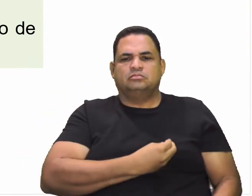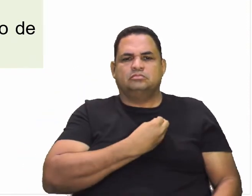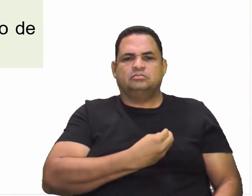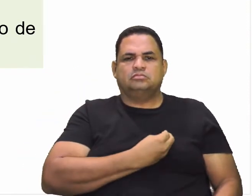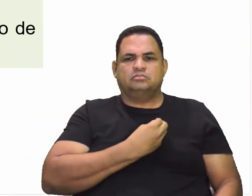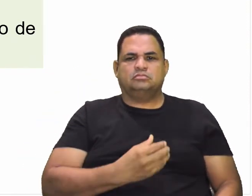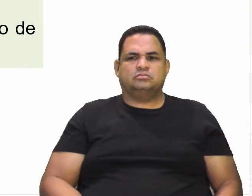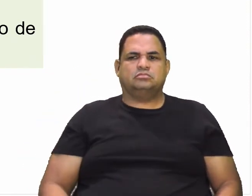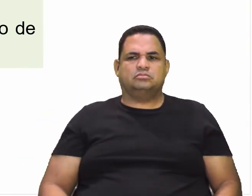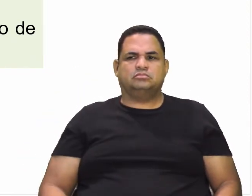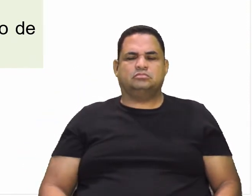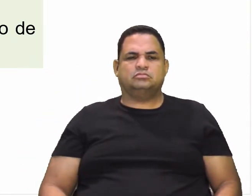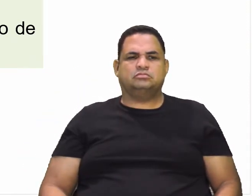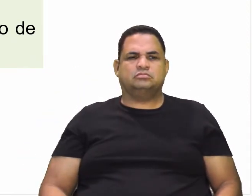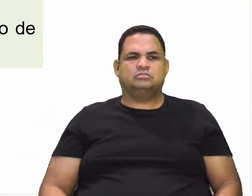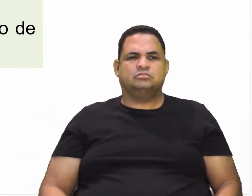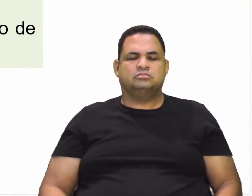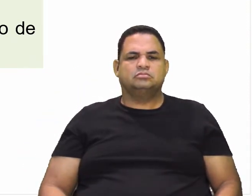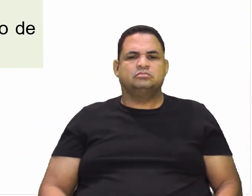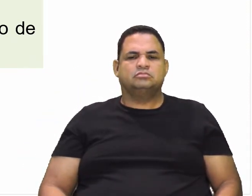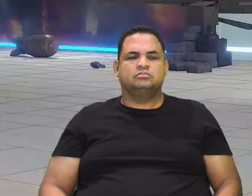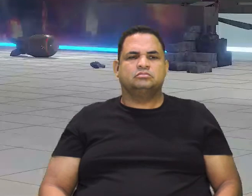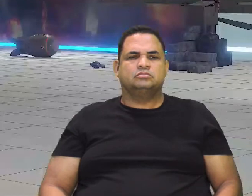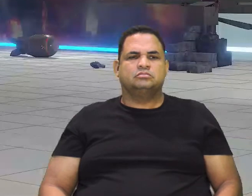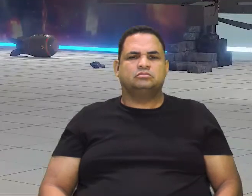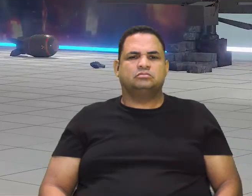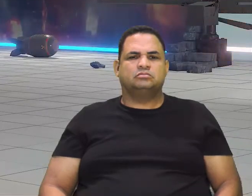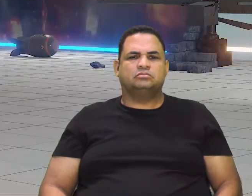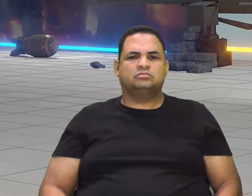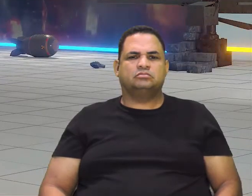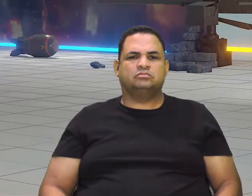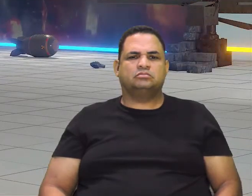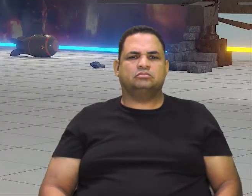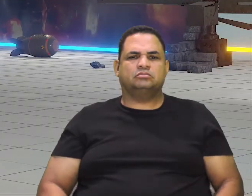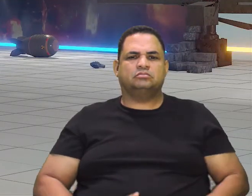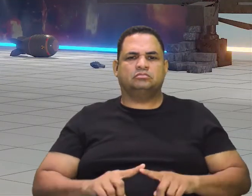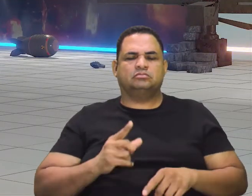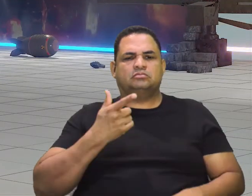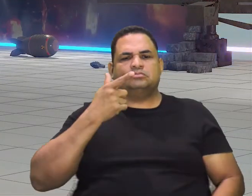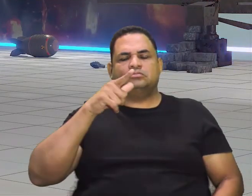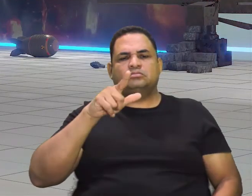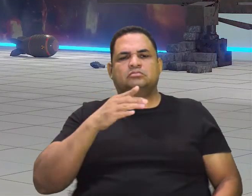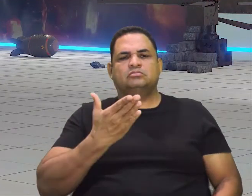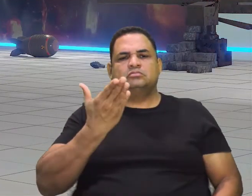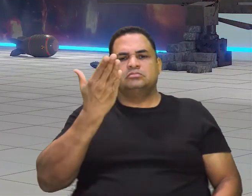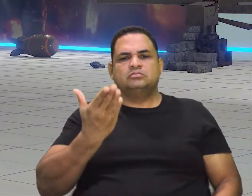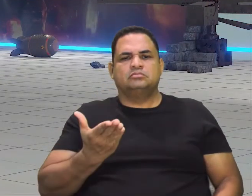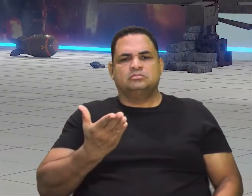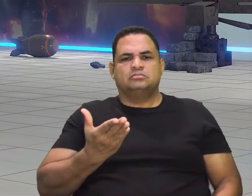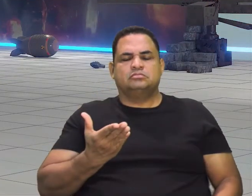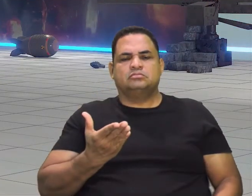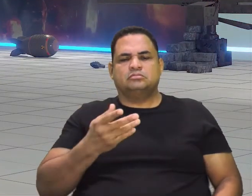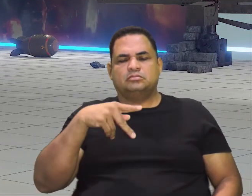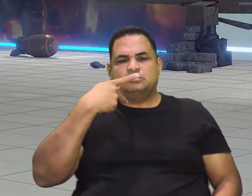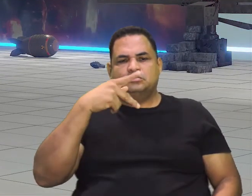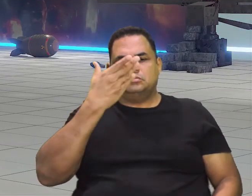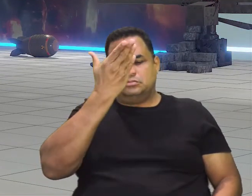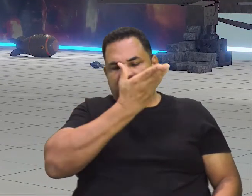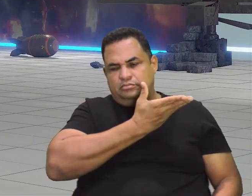vivendo. Vem aqui comigo. Mais uma vez, eu queria deixar claro para